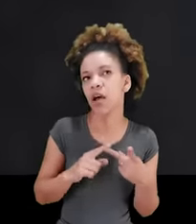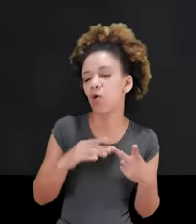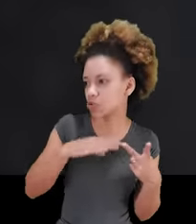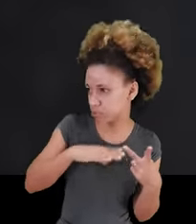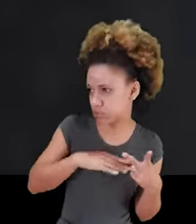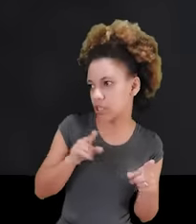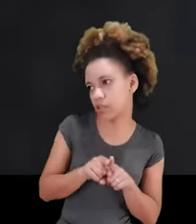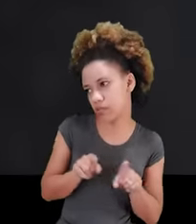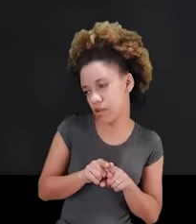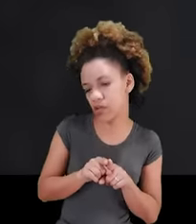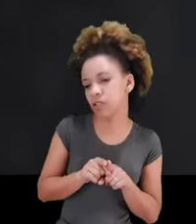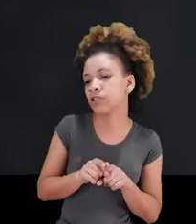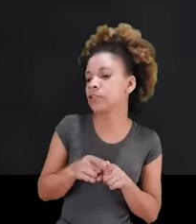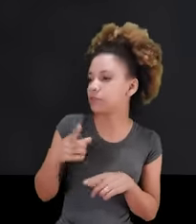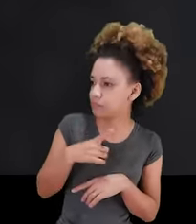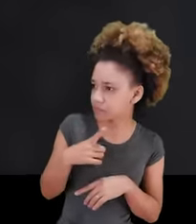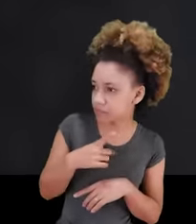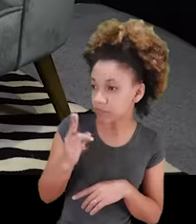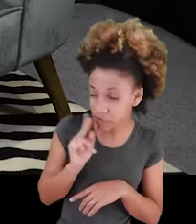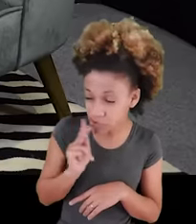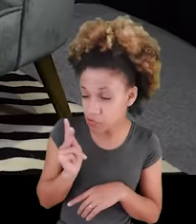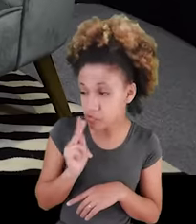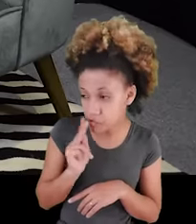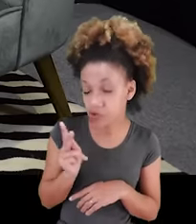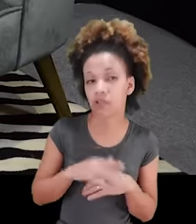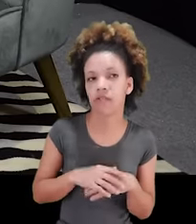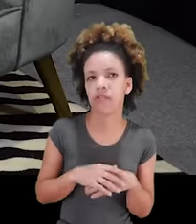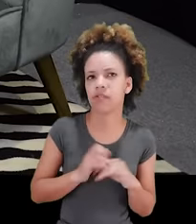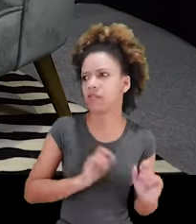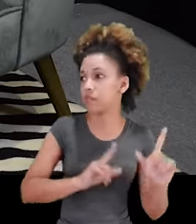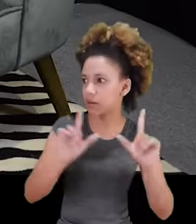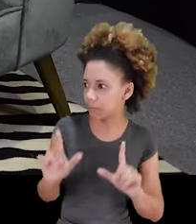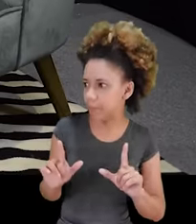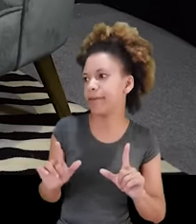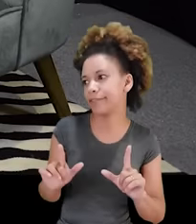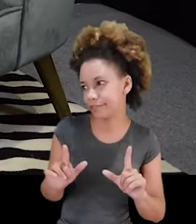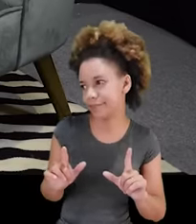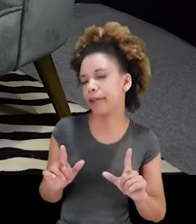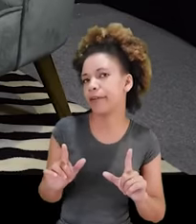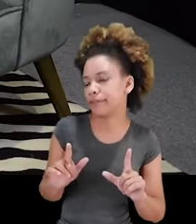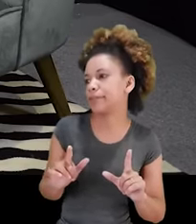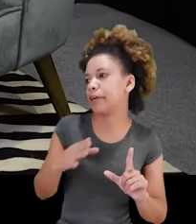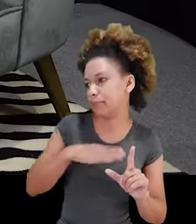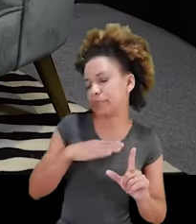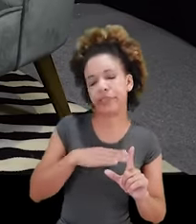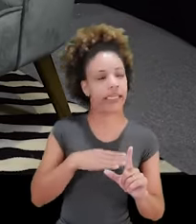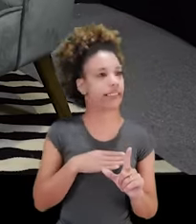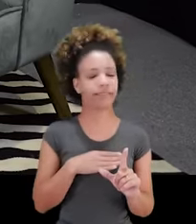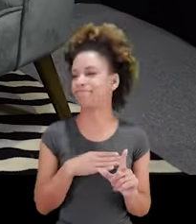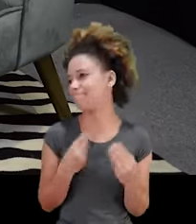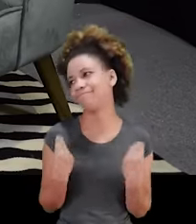86, aí eram mesmo portugueses. Bigode, chalana, fumar, fumavam. Há imagens disso. Eram portugueses mesmo. Eram portugueses à